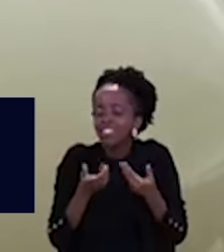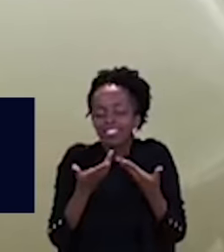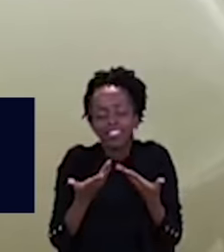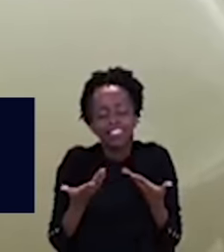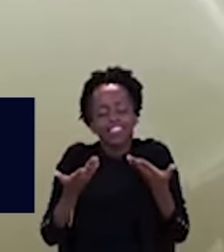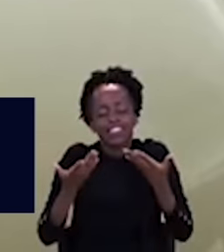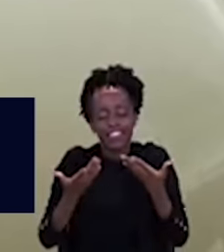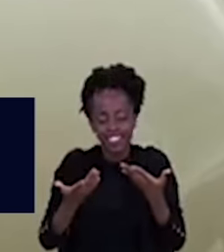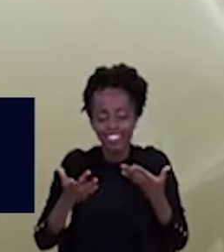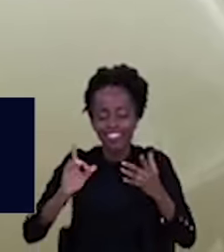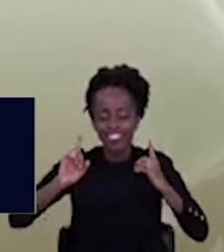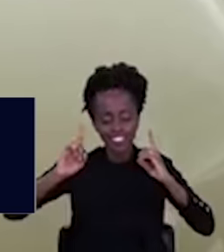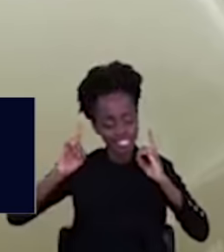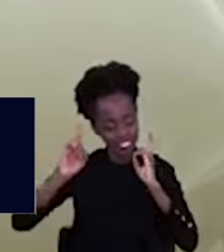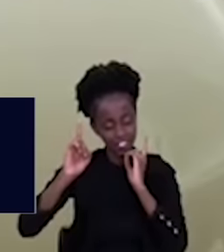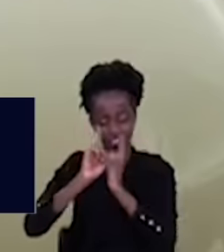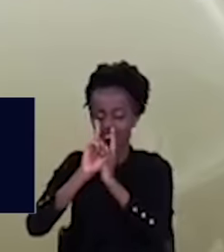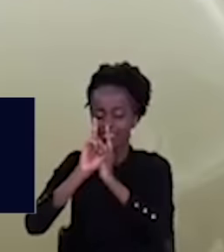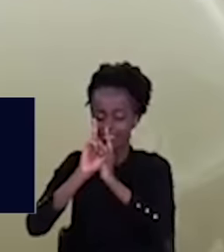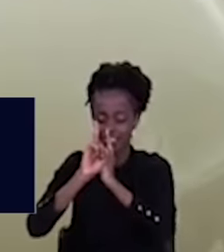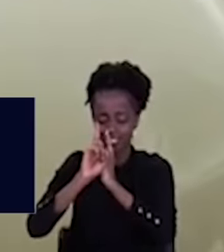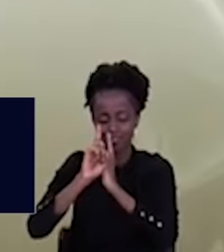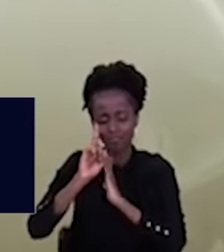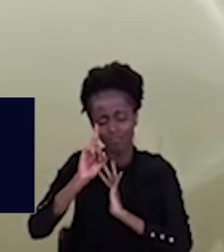amor. Finalmente. Aleluia. Te